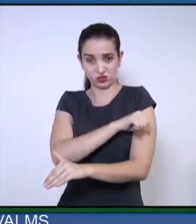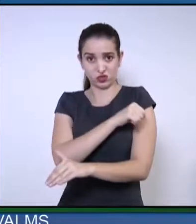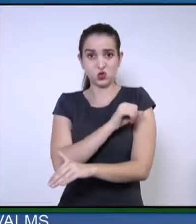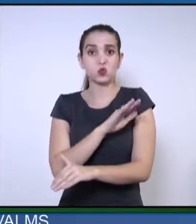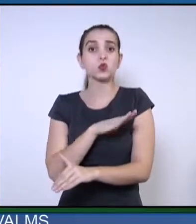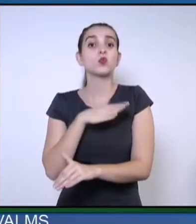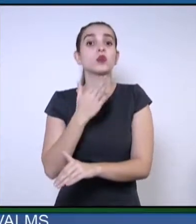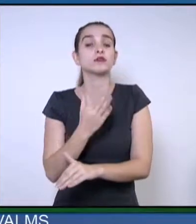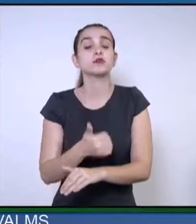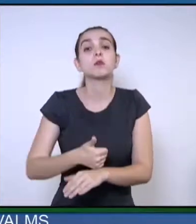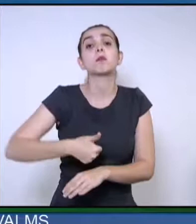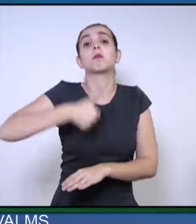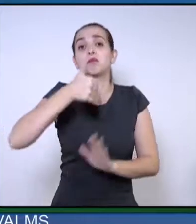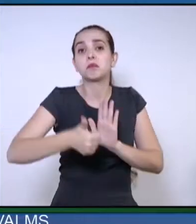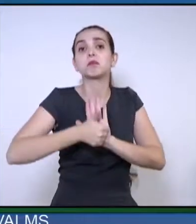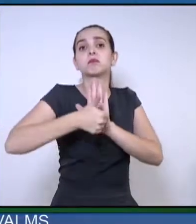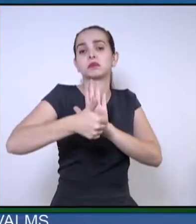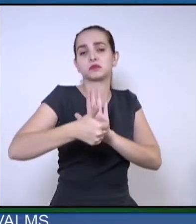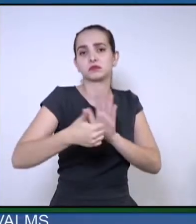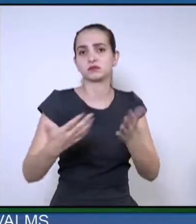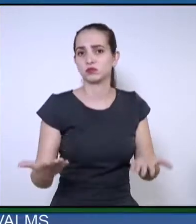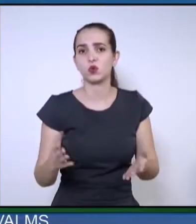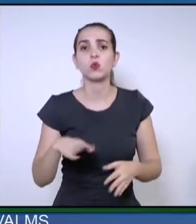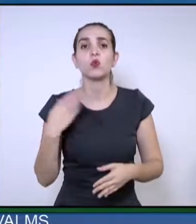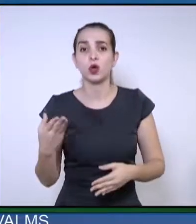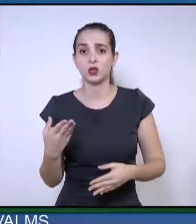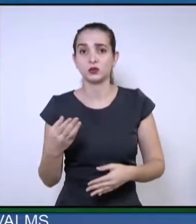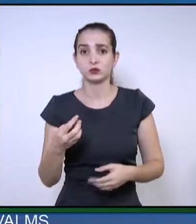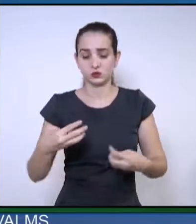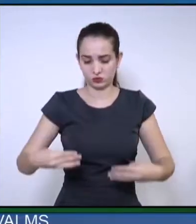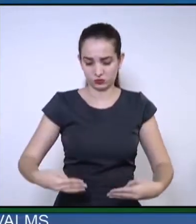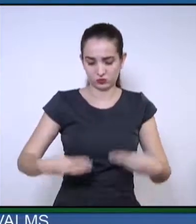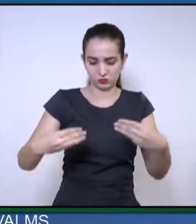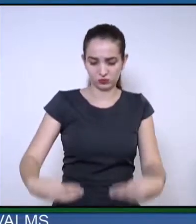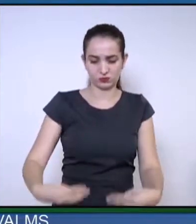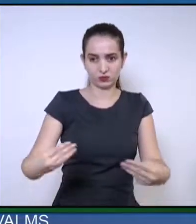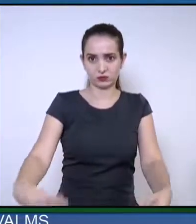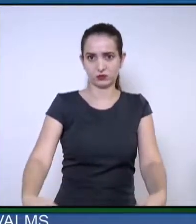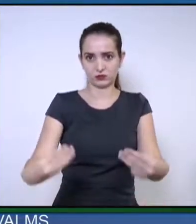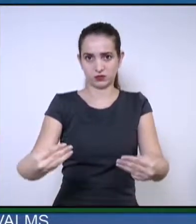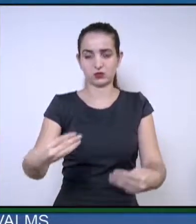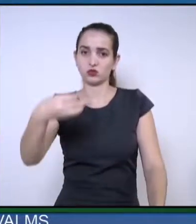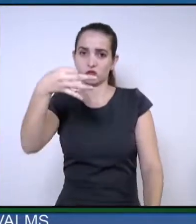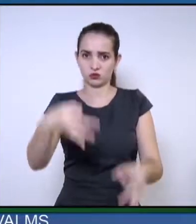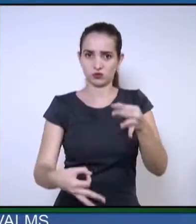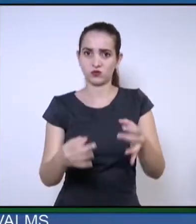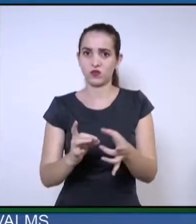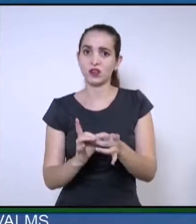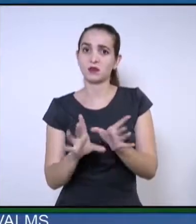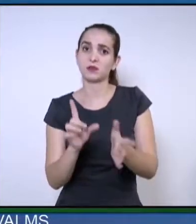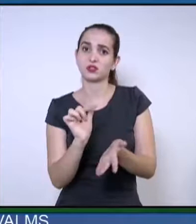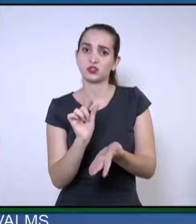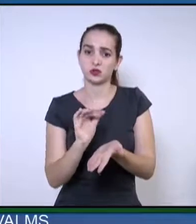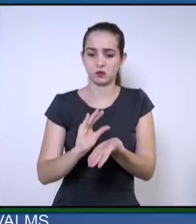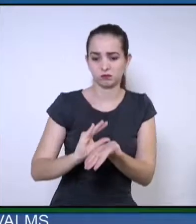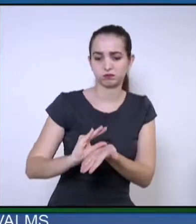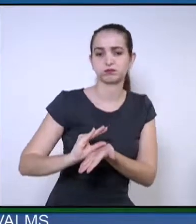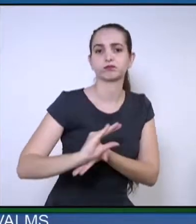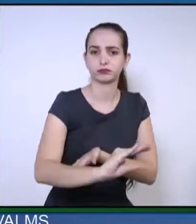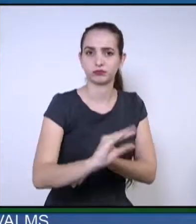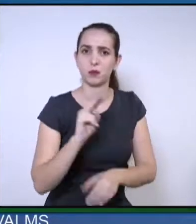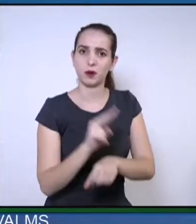Quando que o Ministério da Justiça vai liberar os recursos para policiar